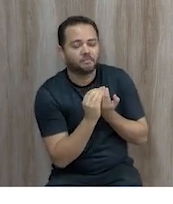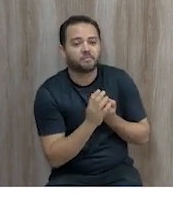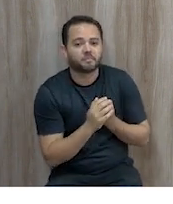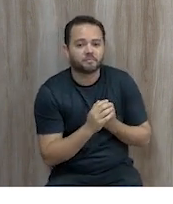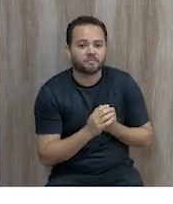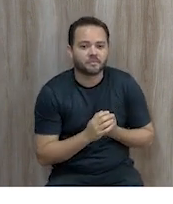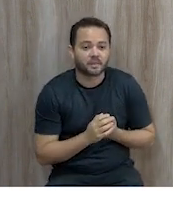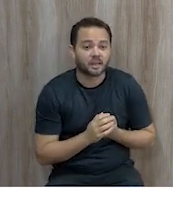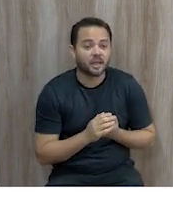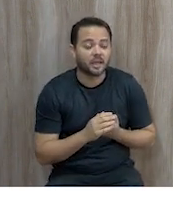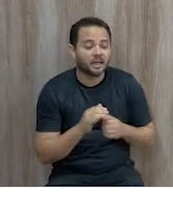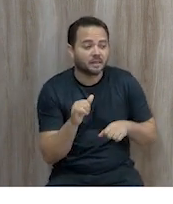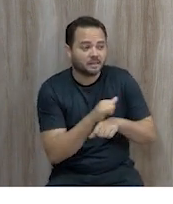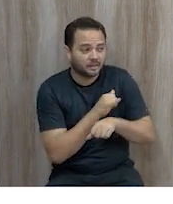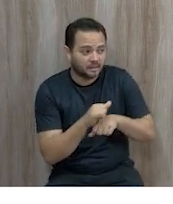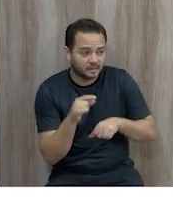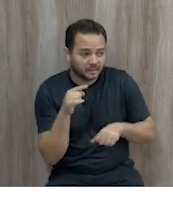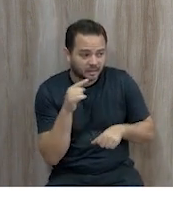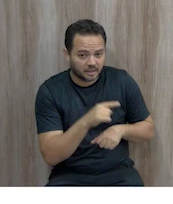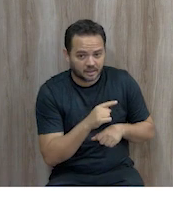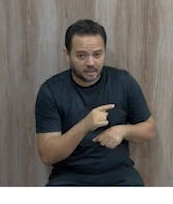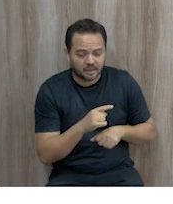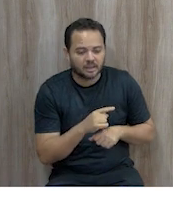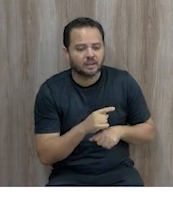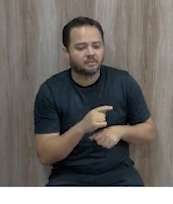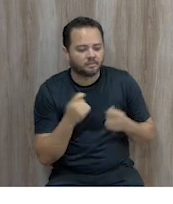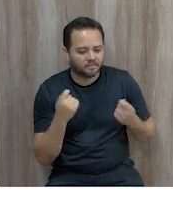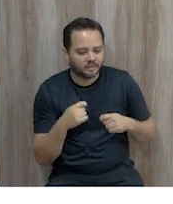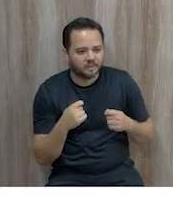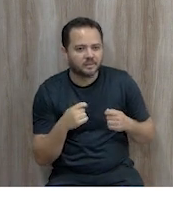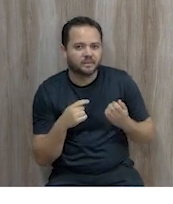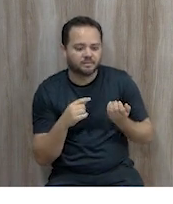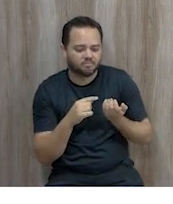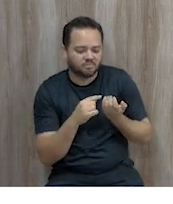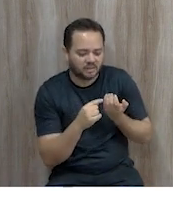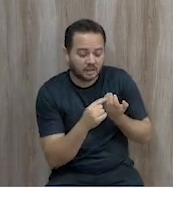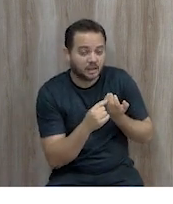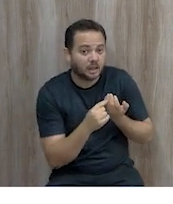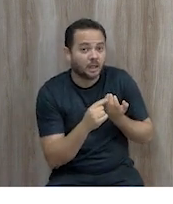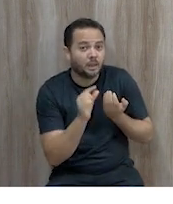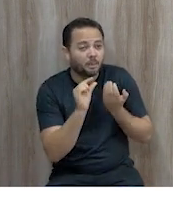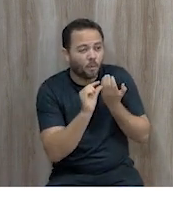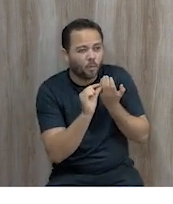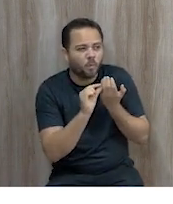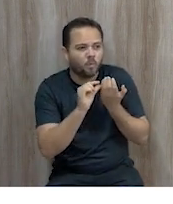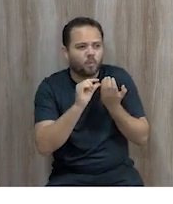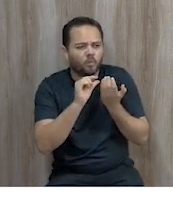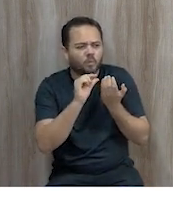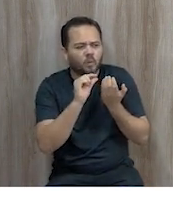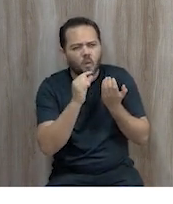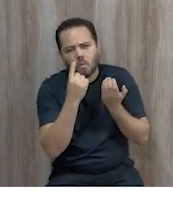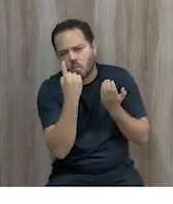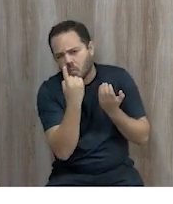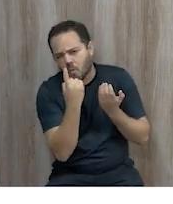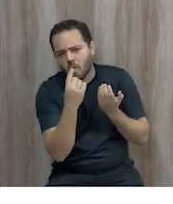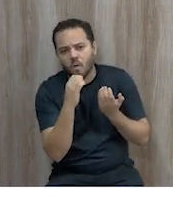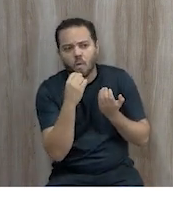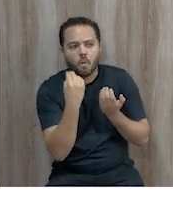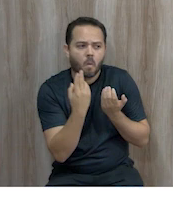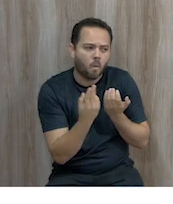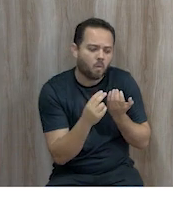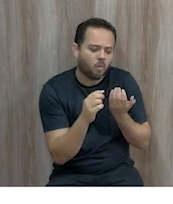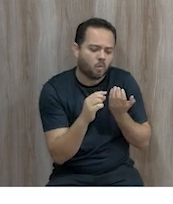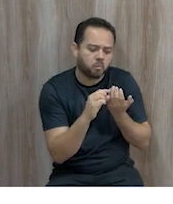técnica de tunelização, a indicação dela é para recessões pequenas, ou recessões unitárias ou recessões